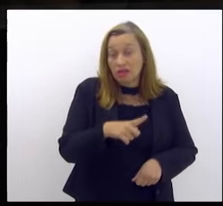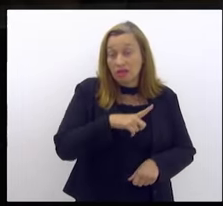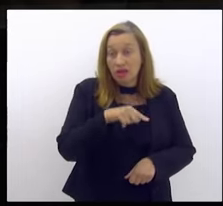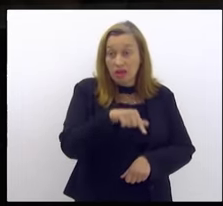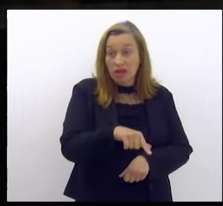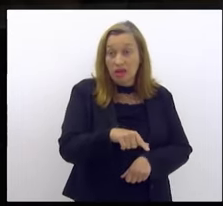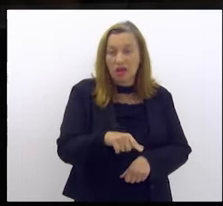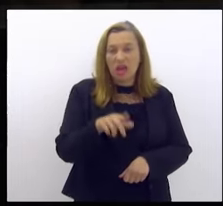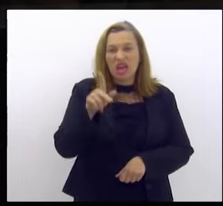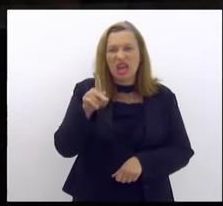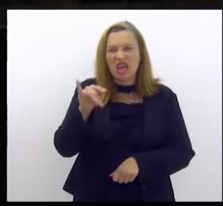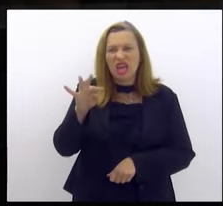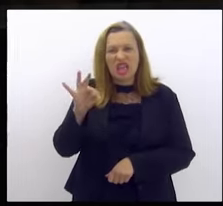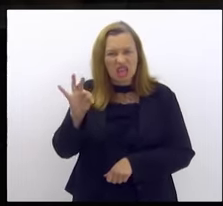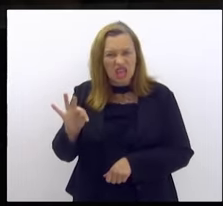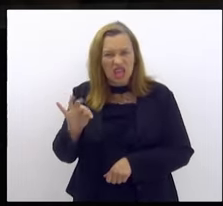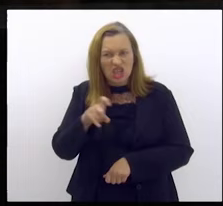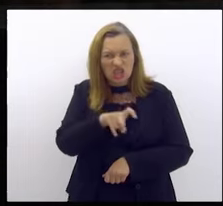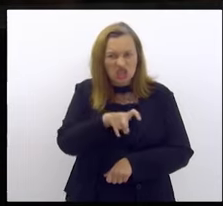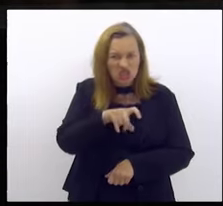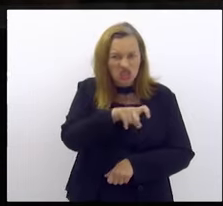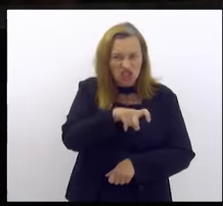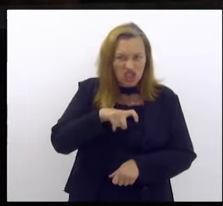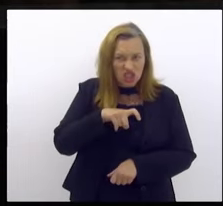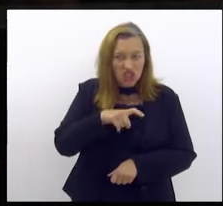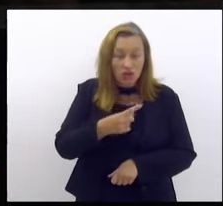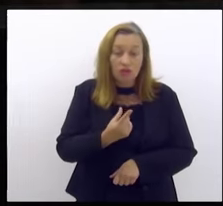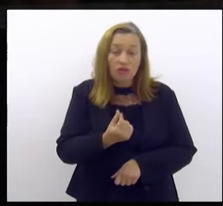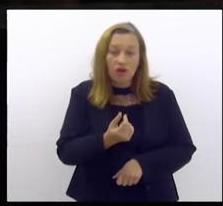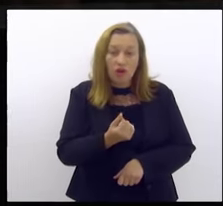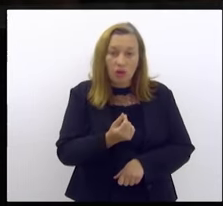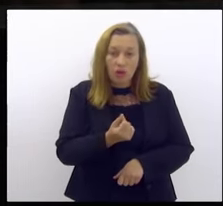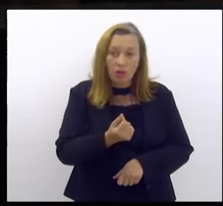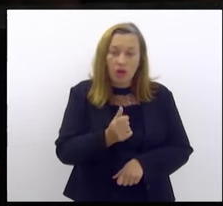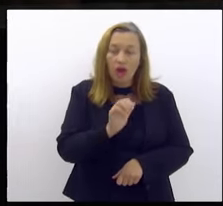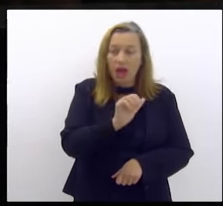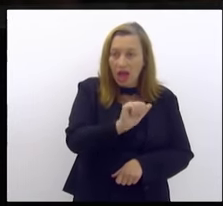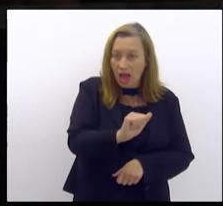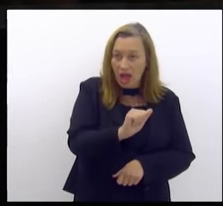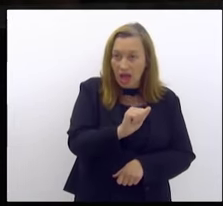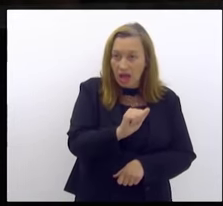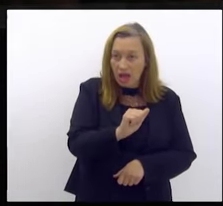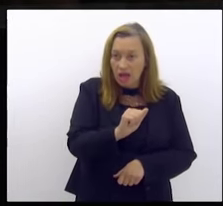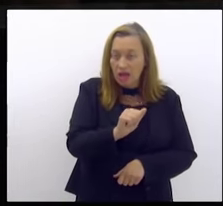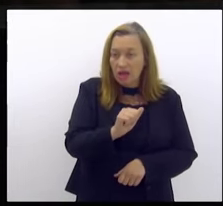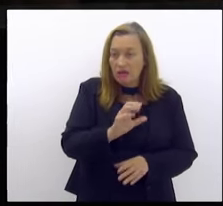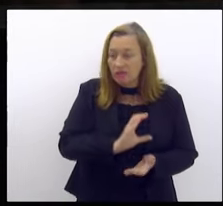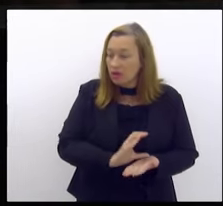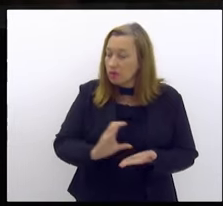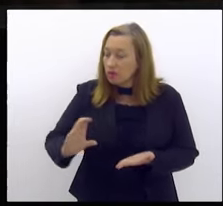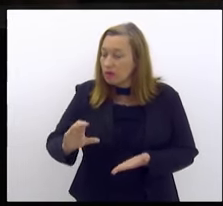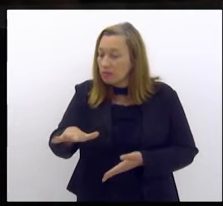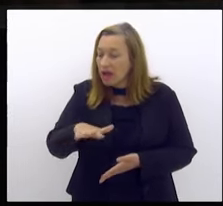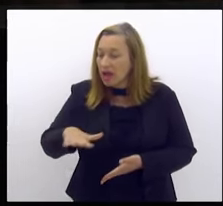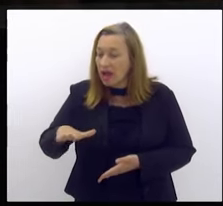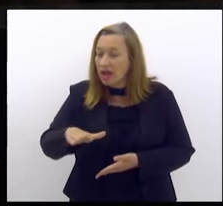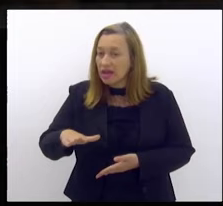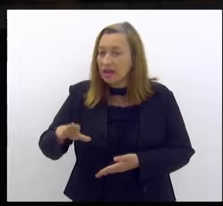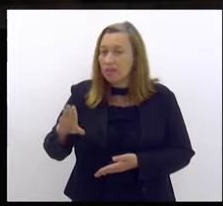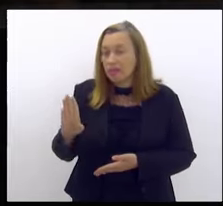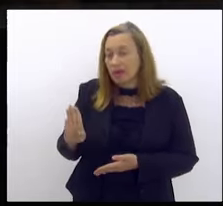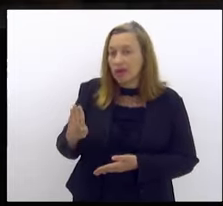kit custa tanto, vai ser para a área tanto, etc, etc. Porque é o primeiro